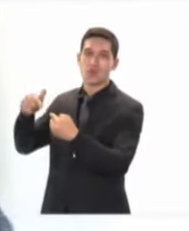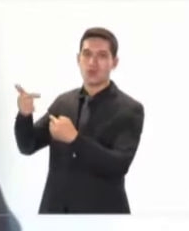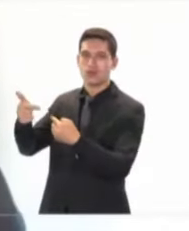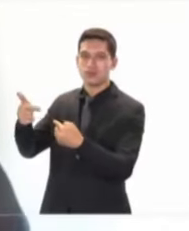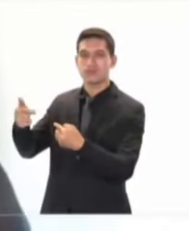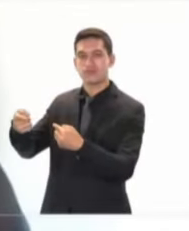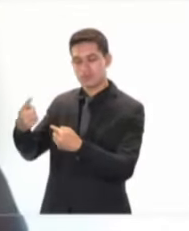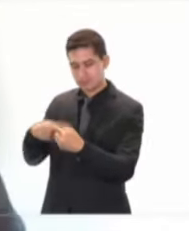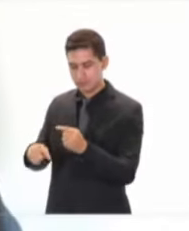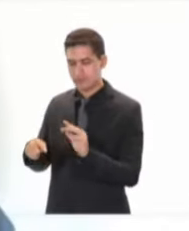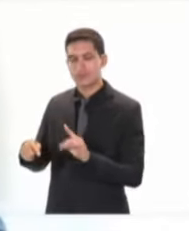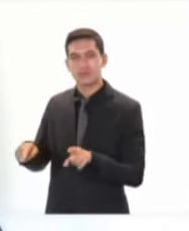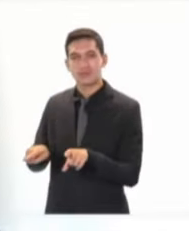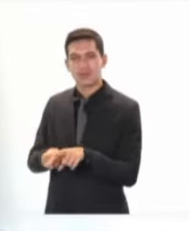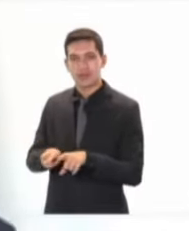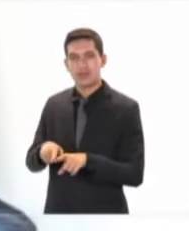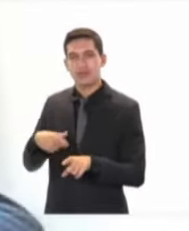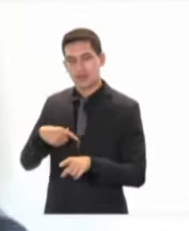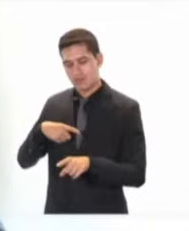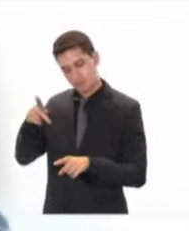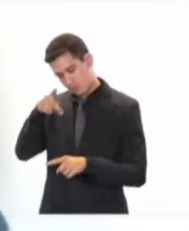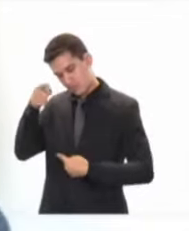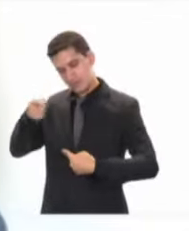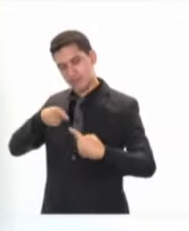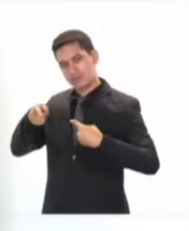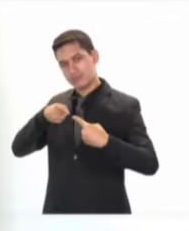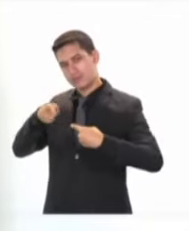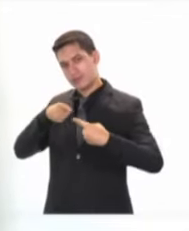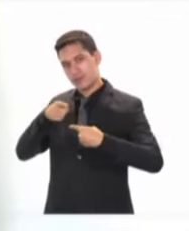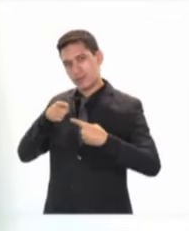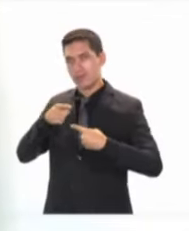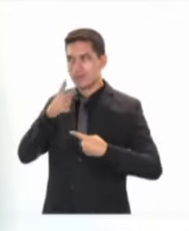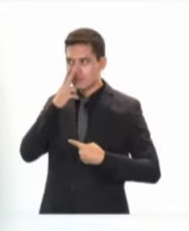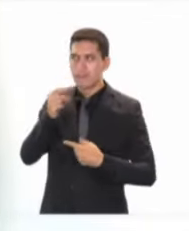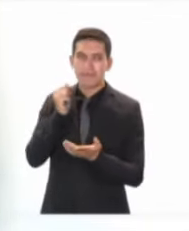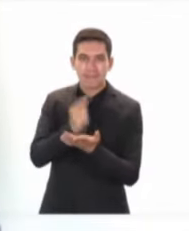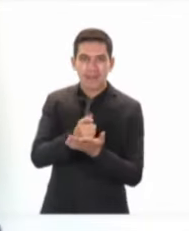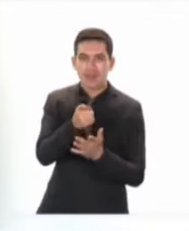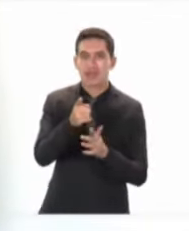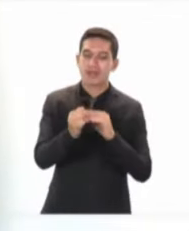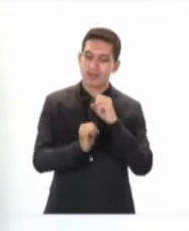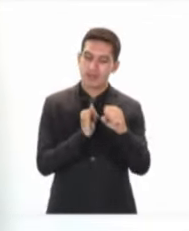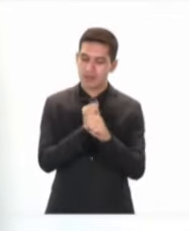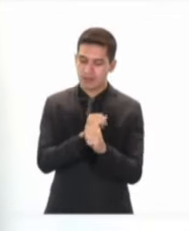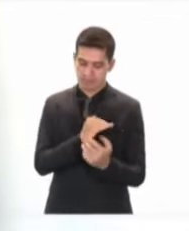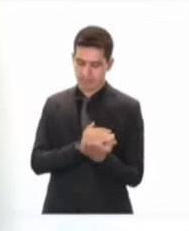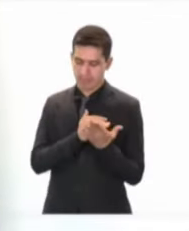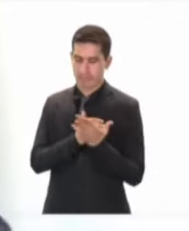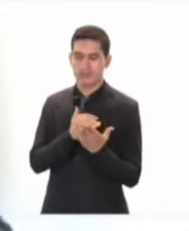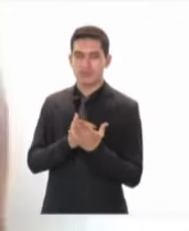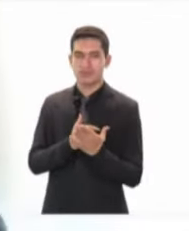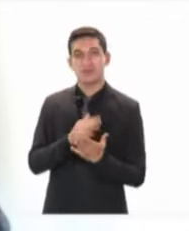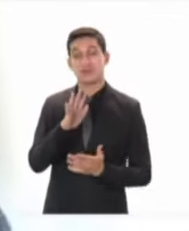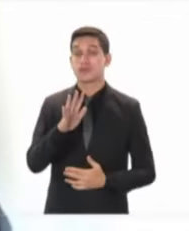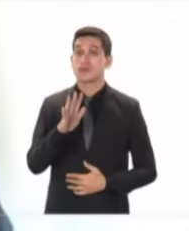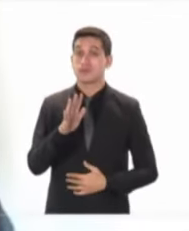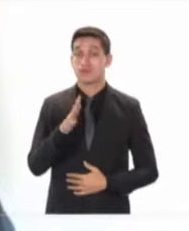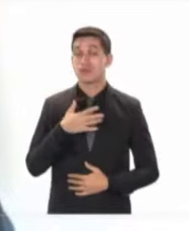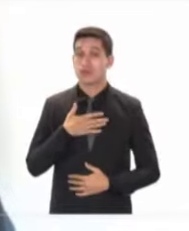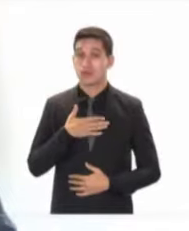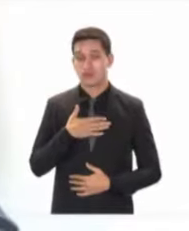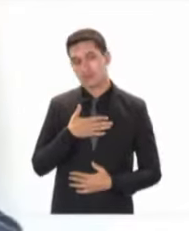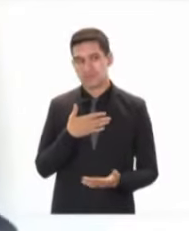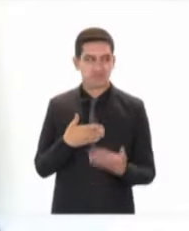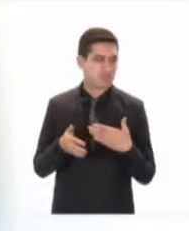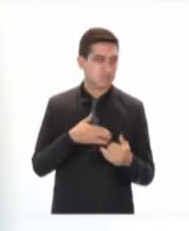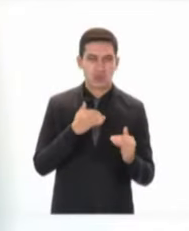na sequência o candidato concorrente que paga por esse impulsionamento. Nesse sentido, ministro Raul, eu, independente de